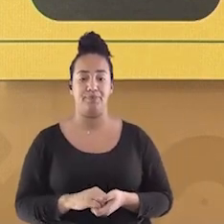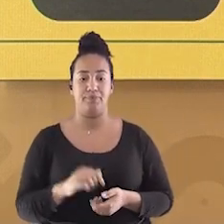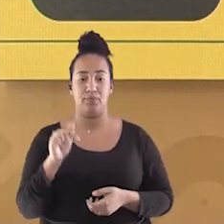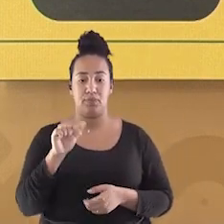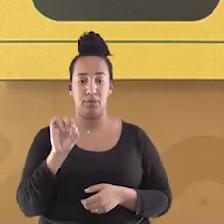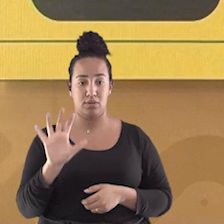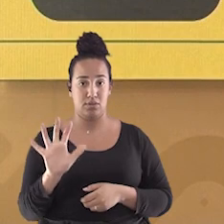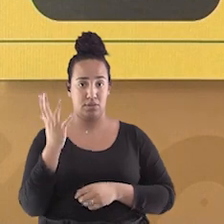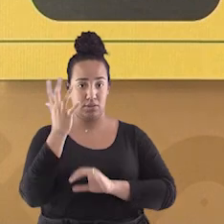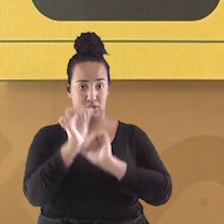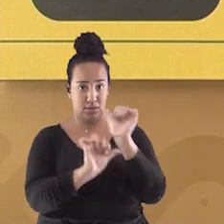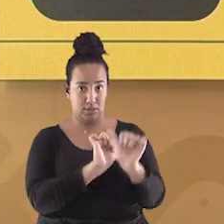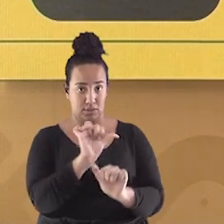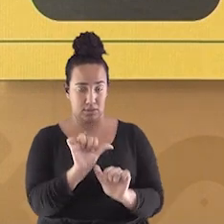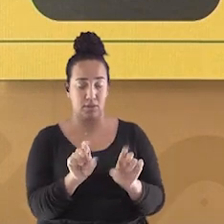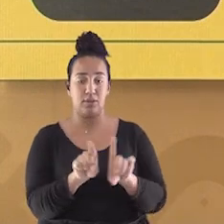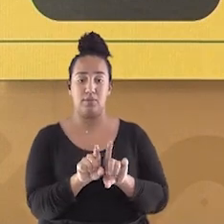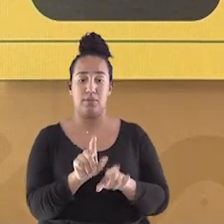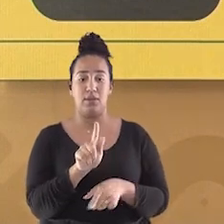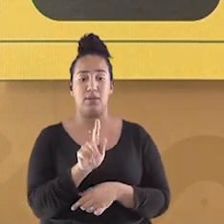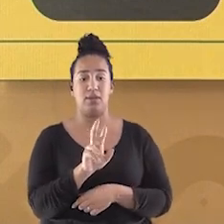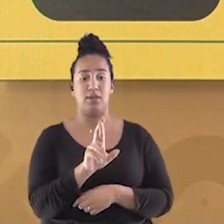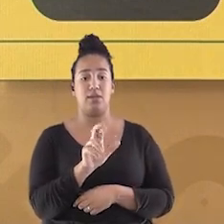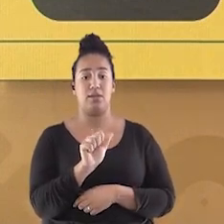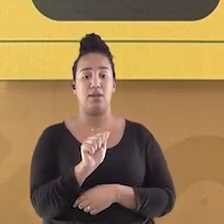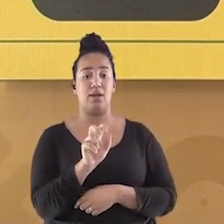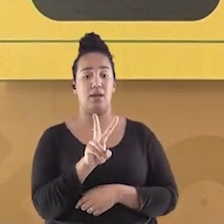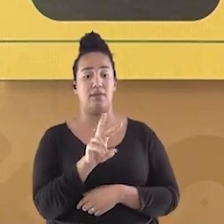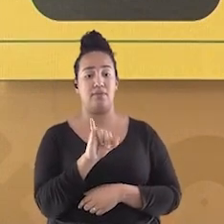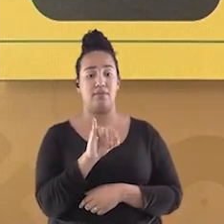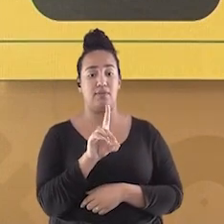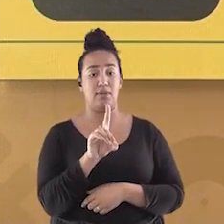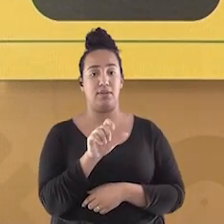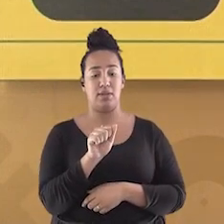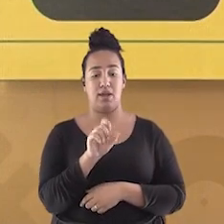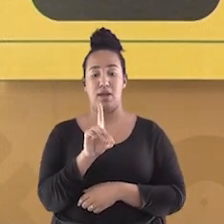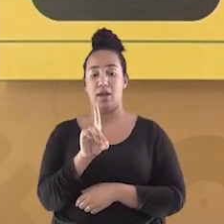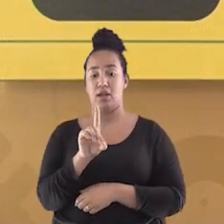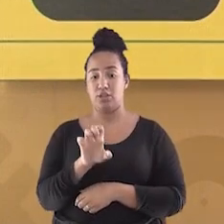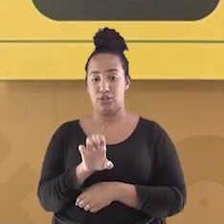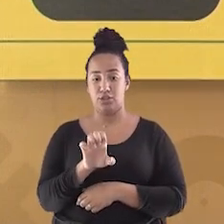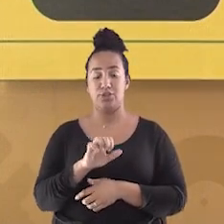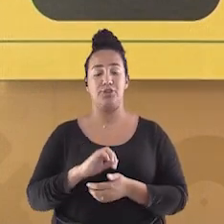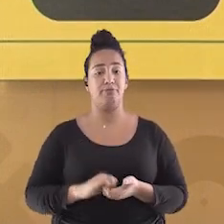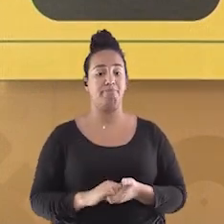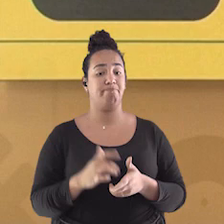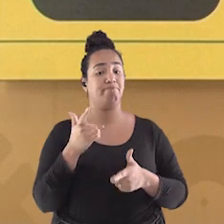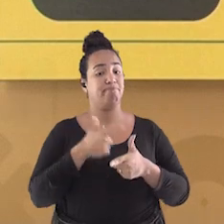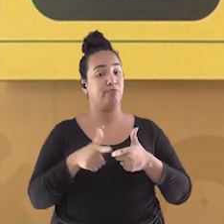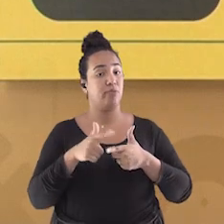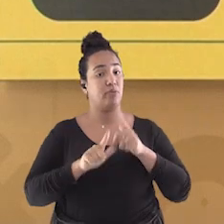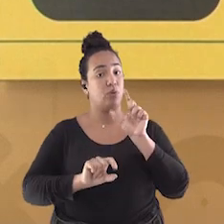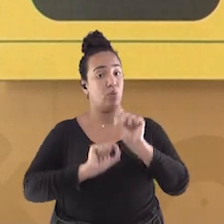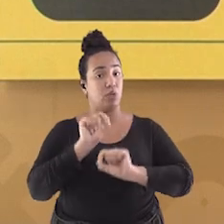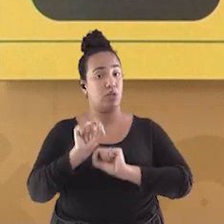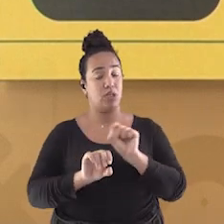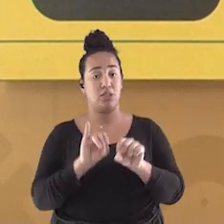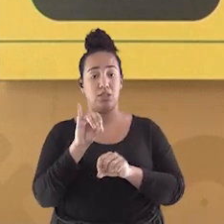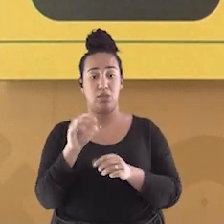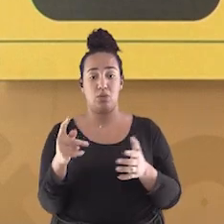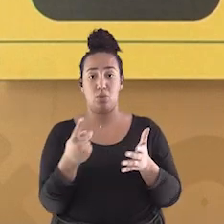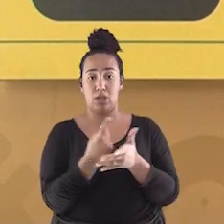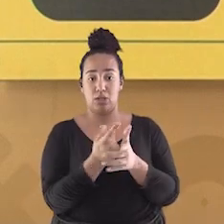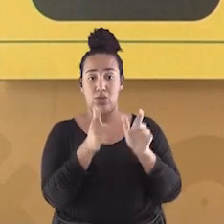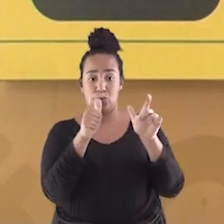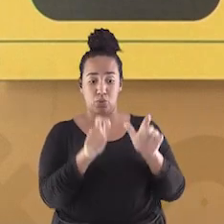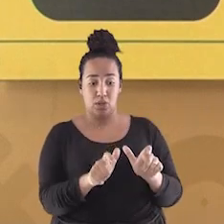também variações climáticas. O problema é que quando isso acontece em locais onde